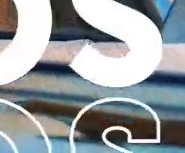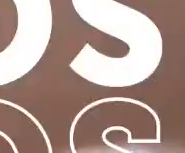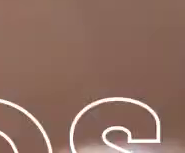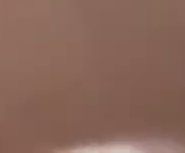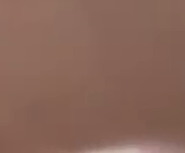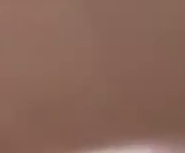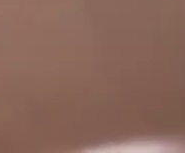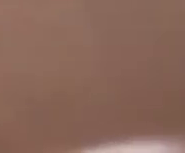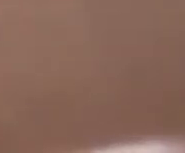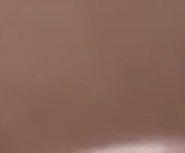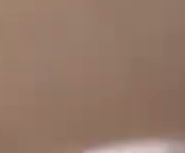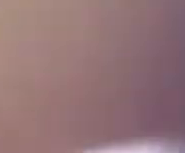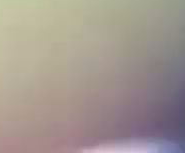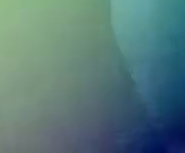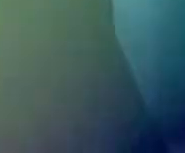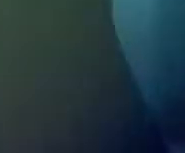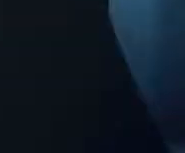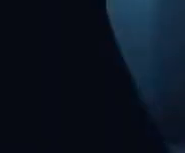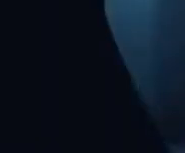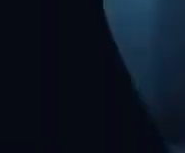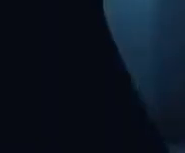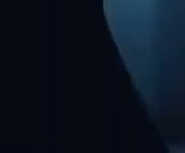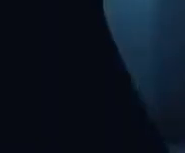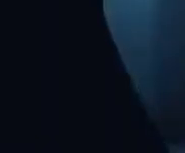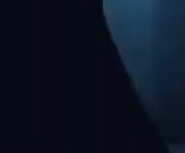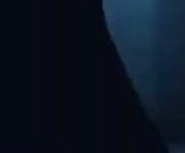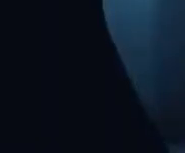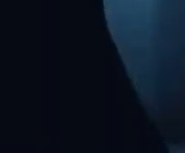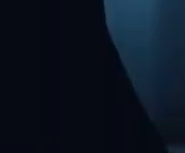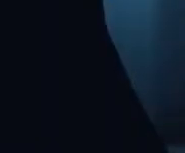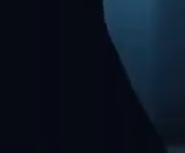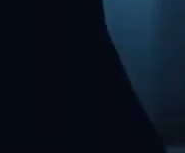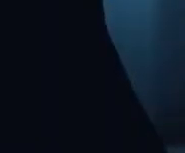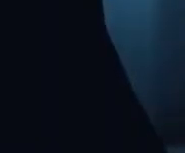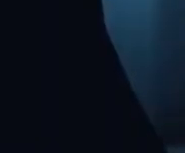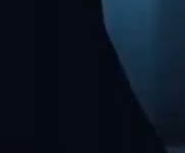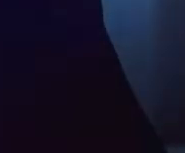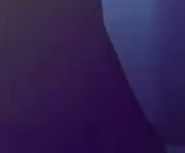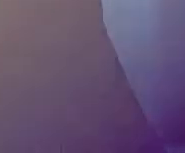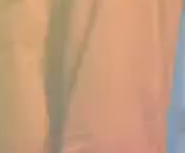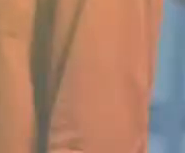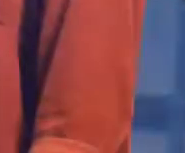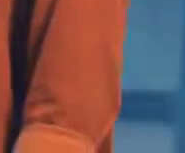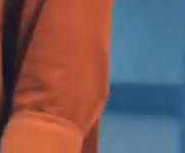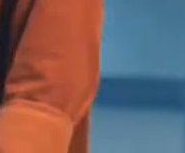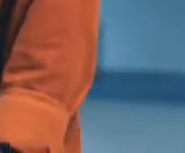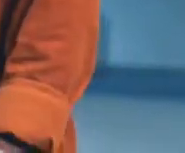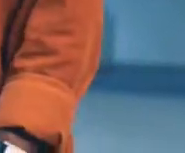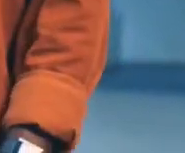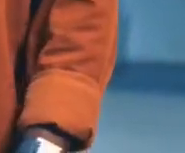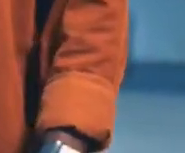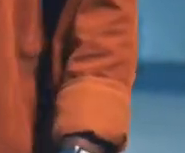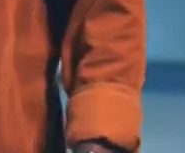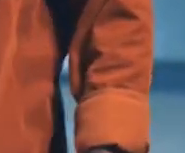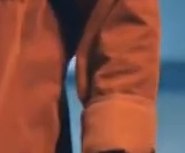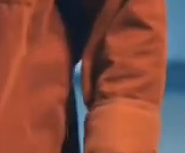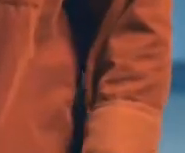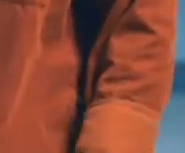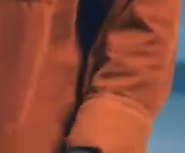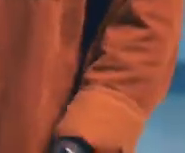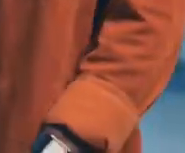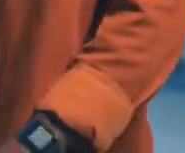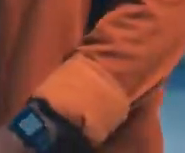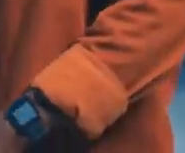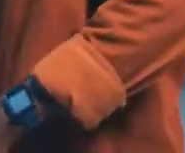Novos conceitos surgiram e com eles novos conflitos. O momento pede cooperação,